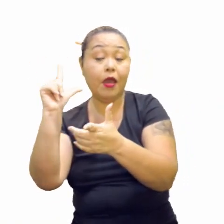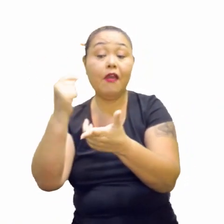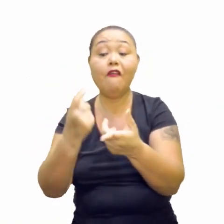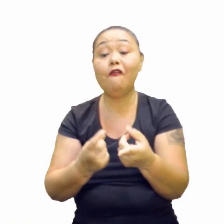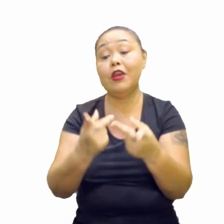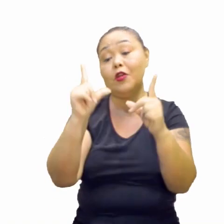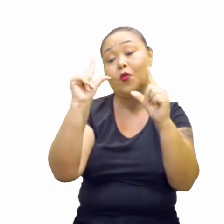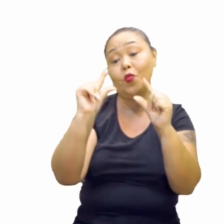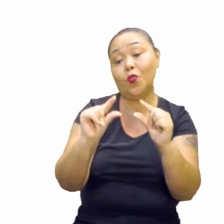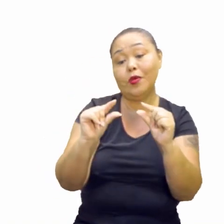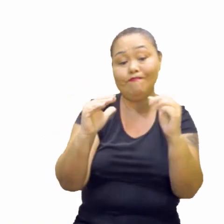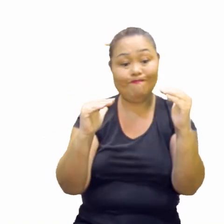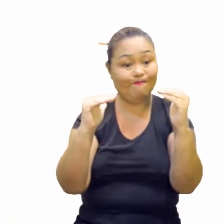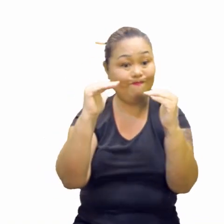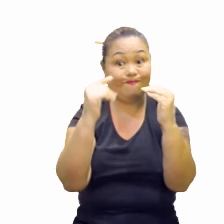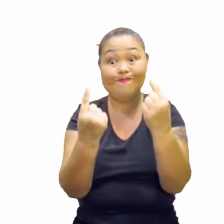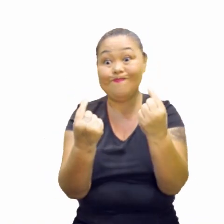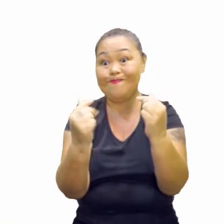não vai fechar.